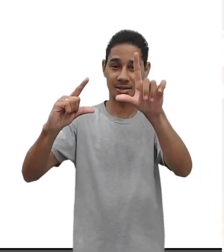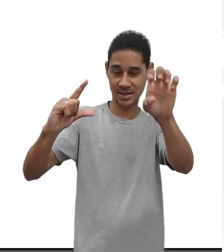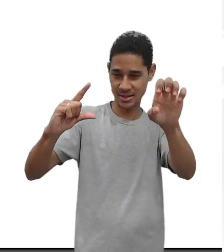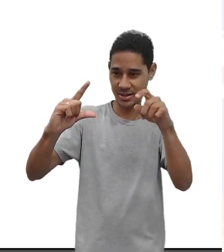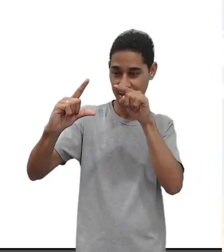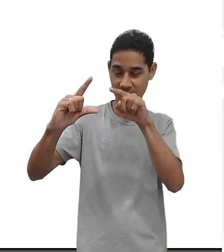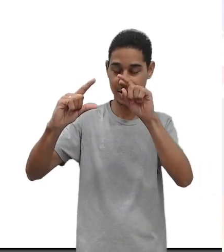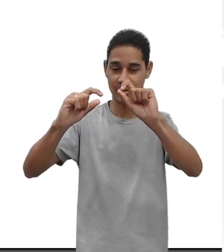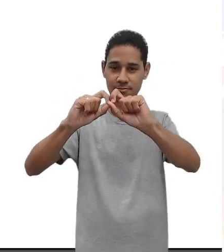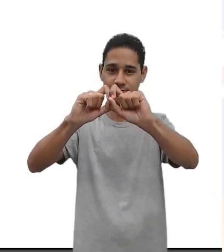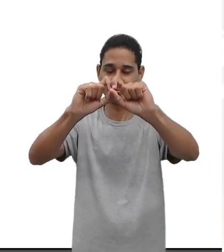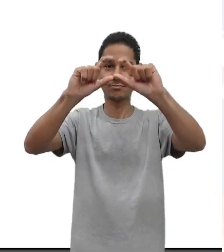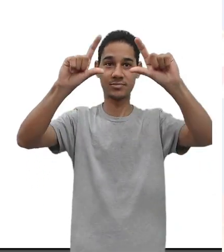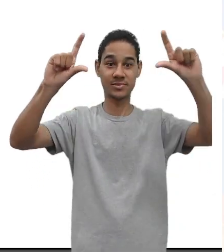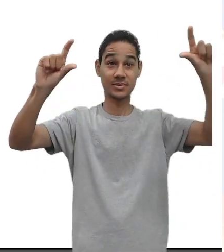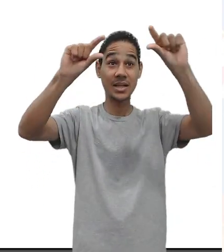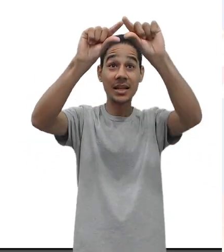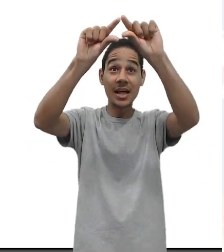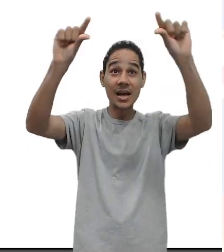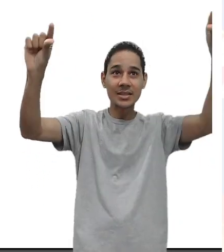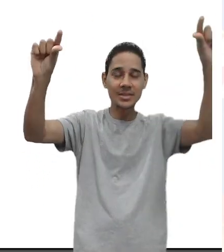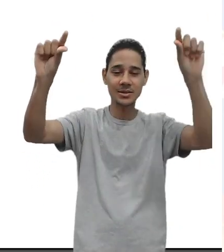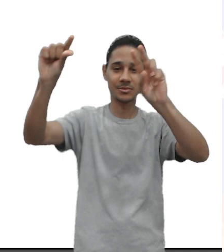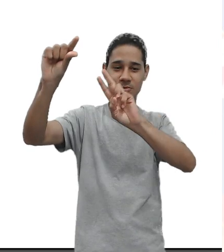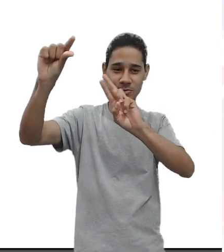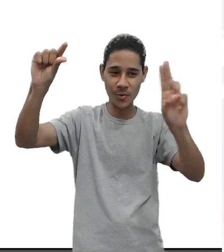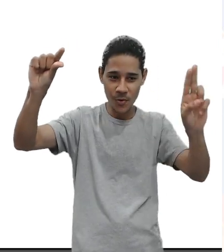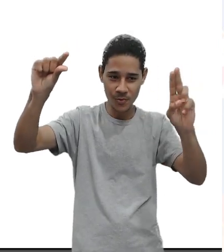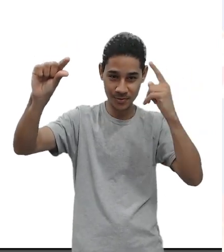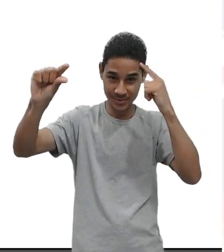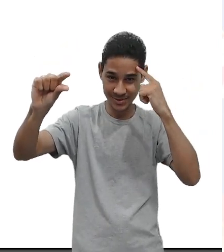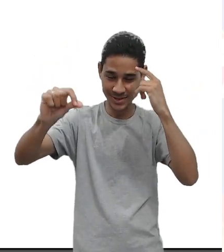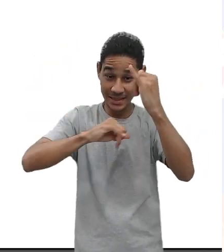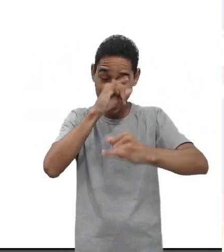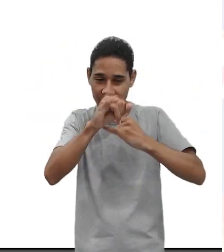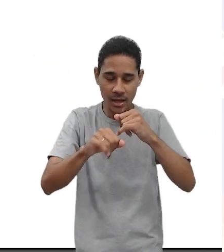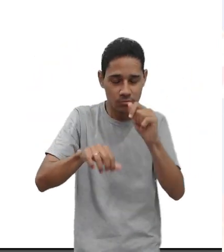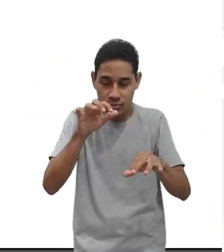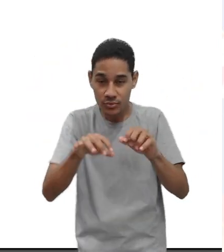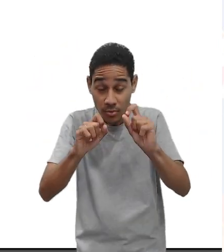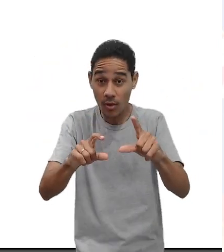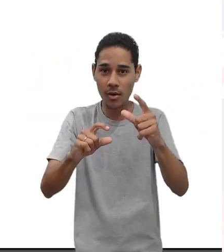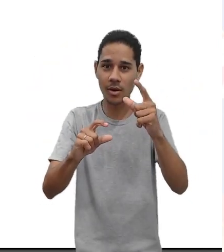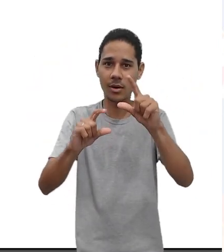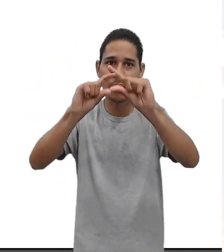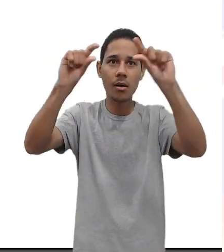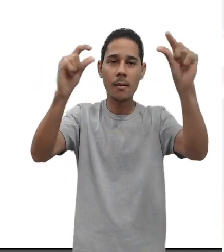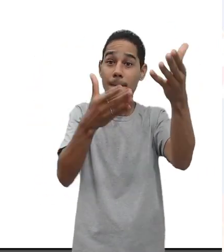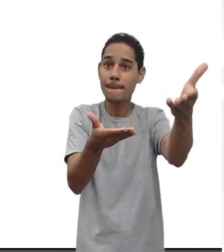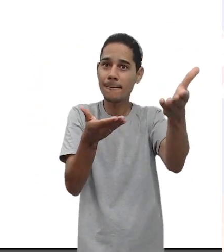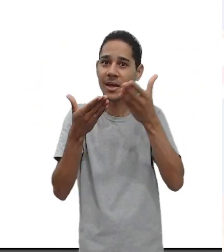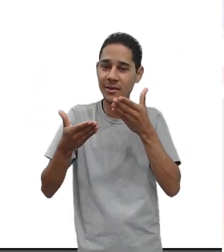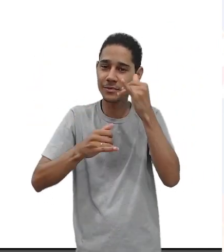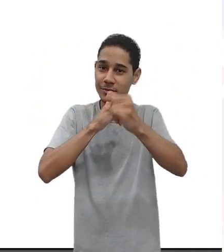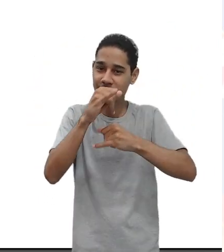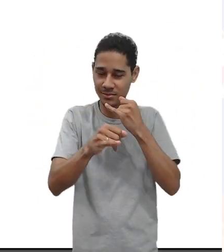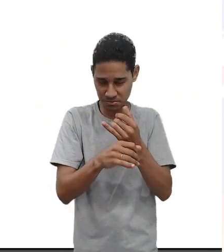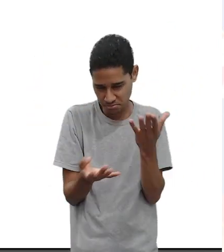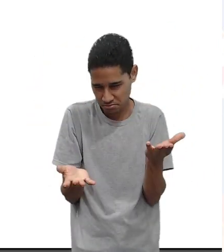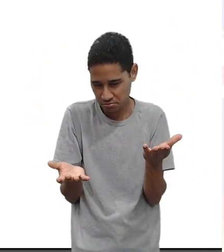vai lá naquela aba do navegador, lá em cima. Quando você acessa o site, aí tem, por exemplo, bem-vindo a tal site,